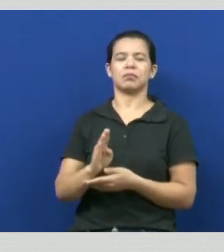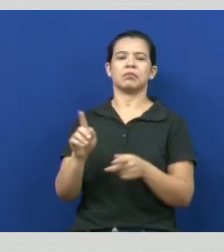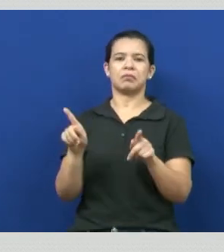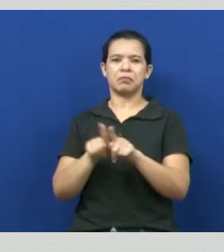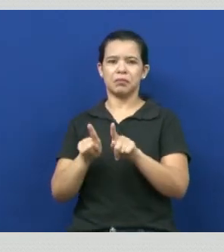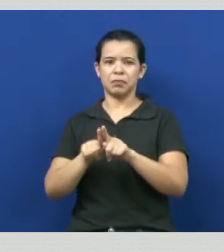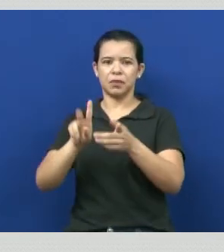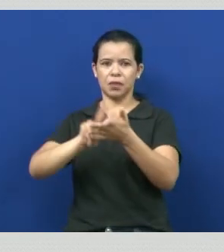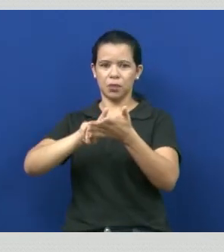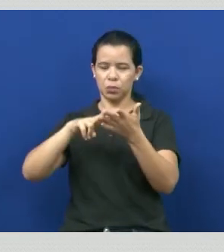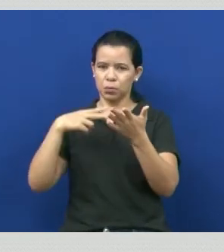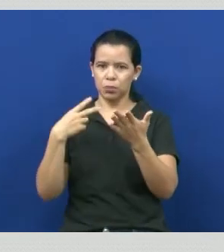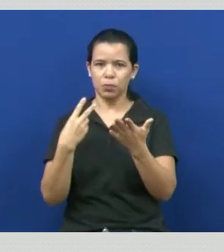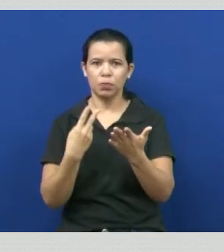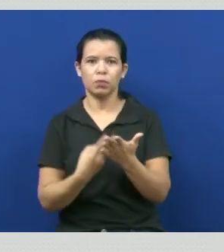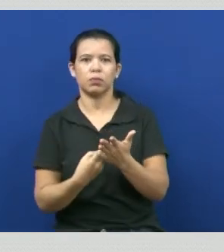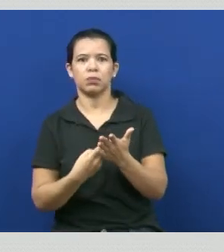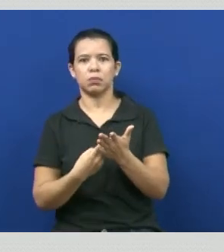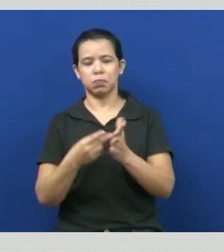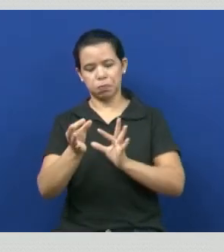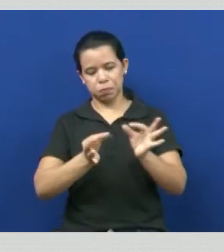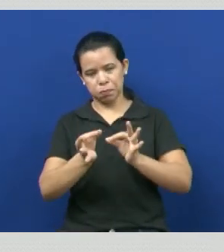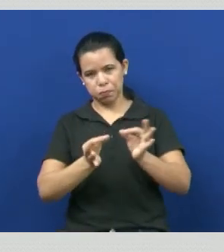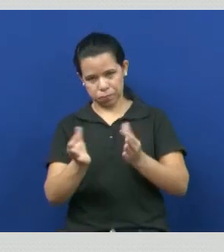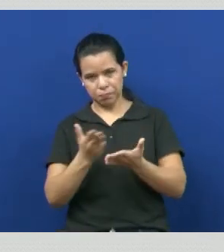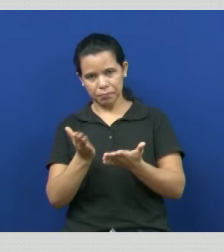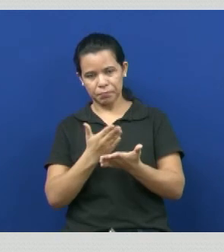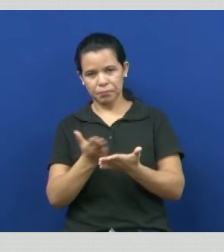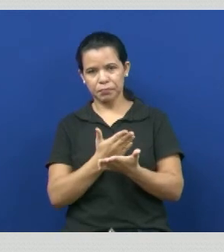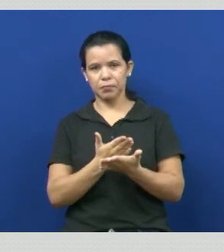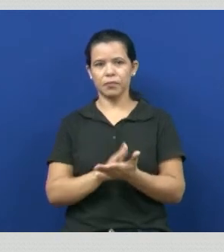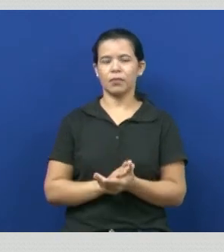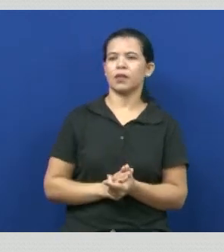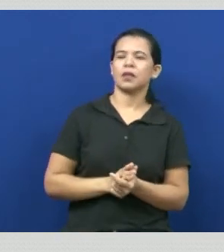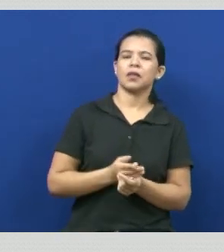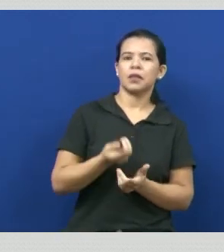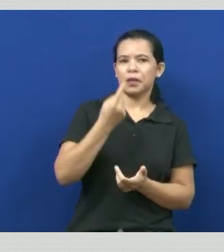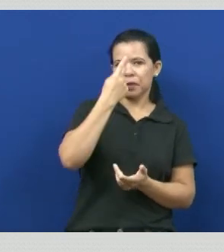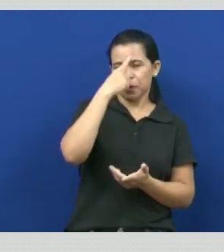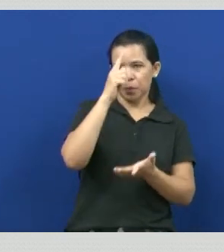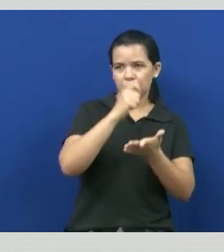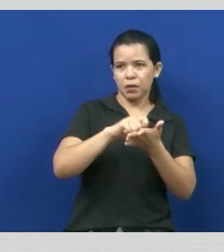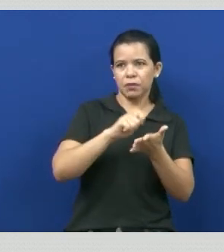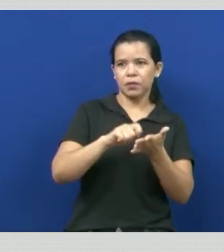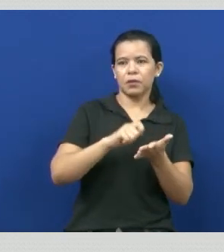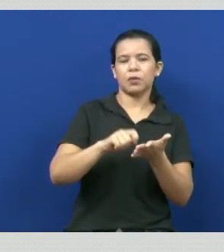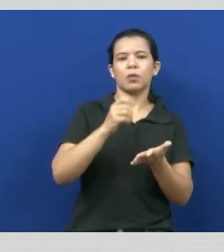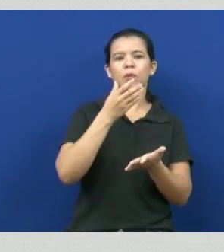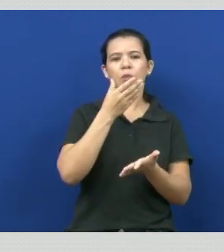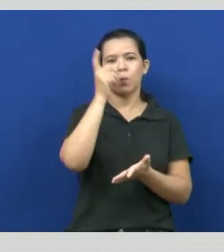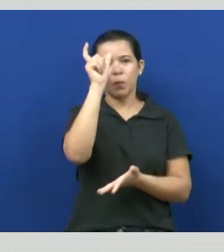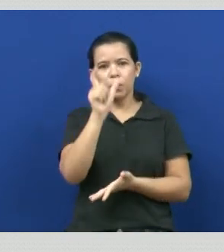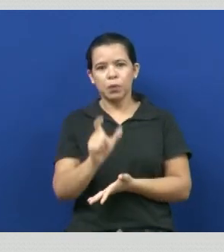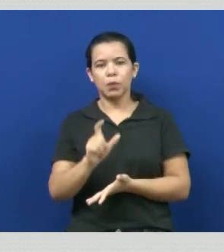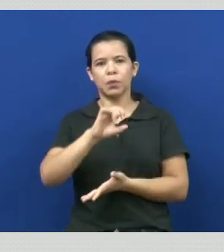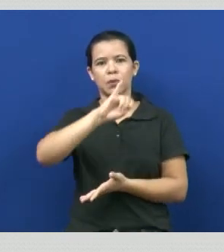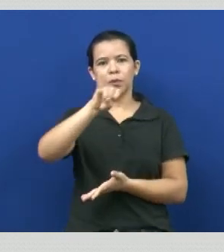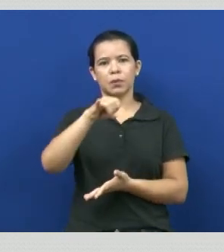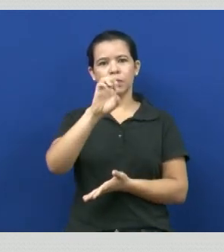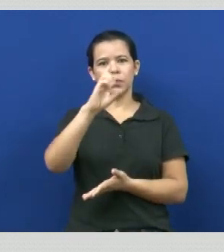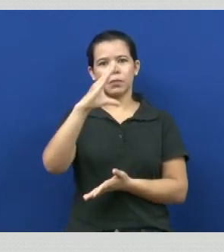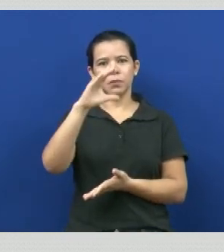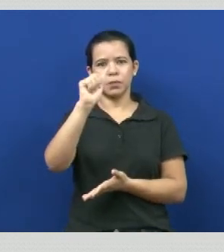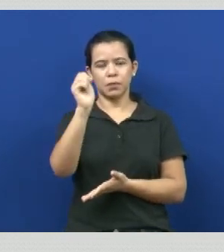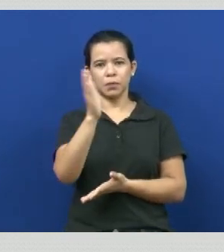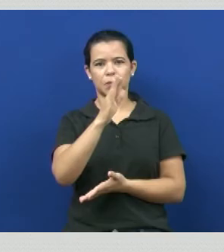tradutor, criador do Jeca Tatu, que retrata o homem caipira brasileiro e do consagrado sítio